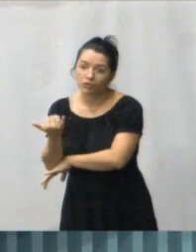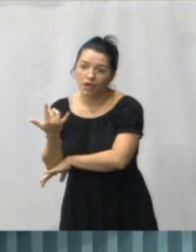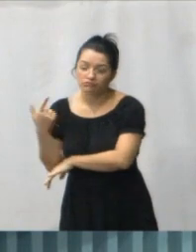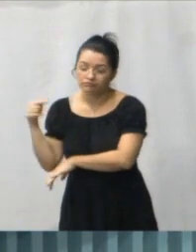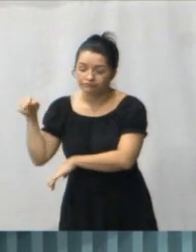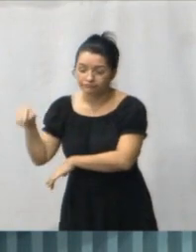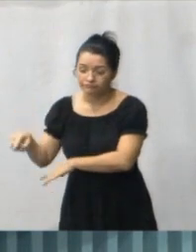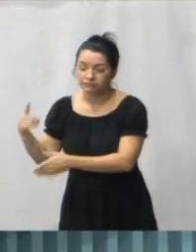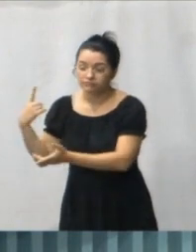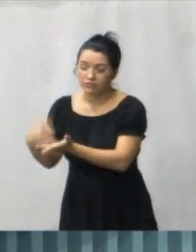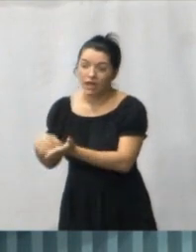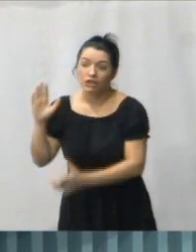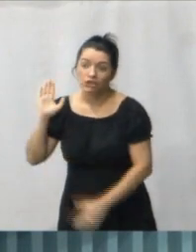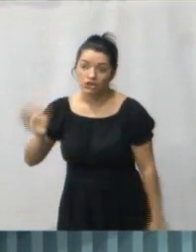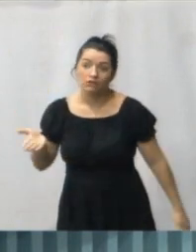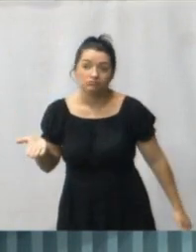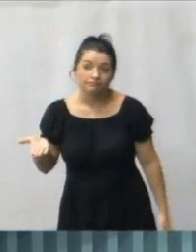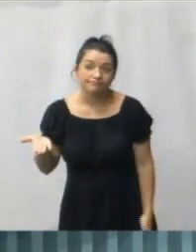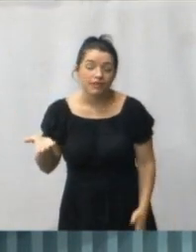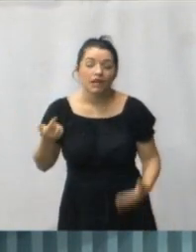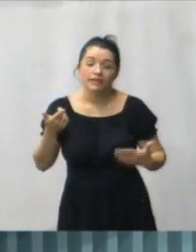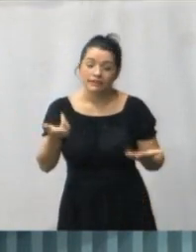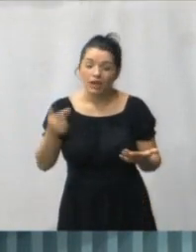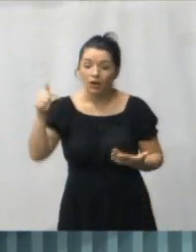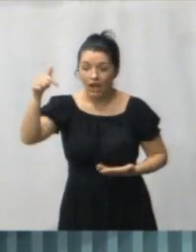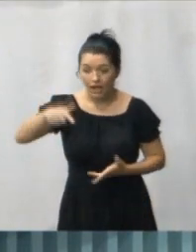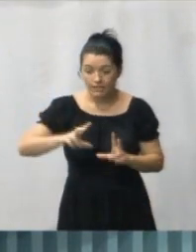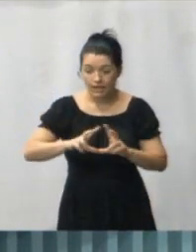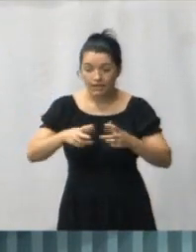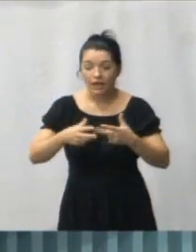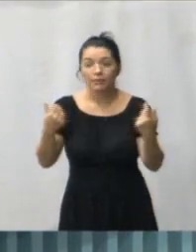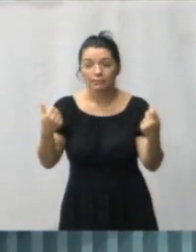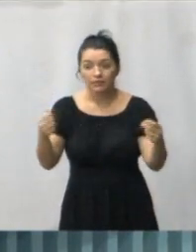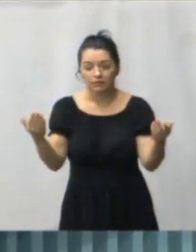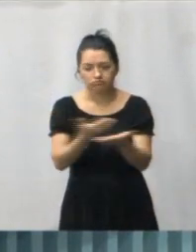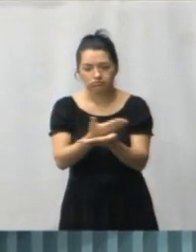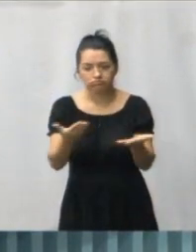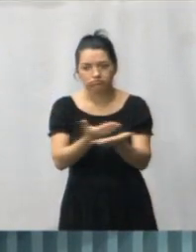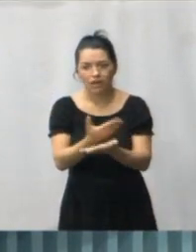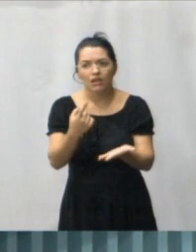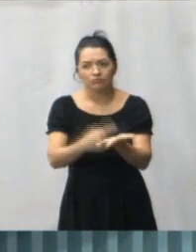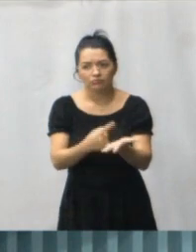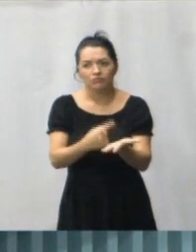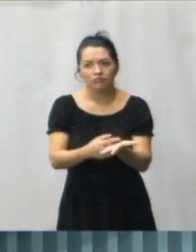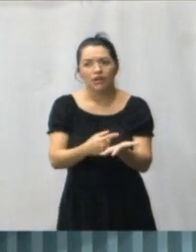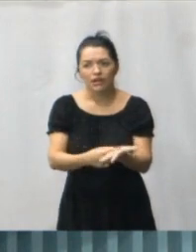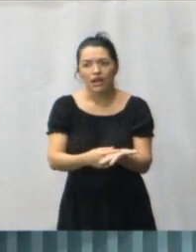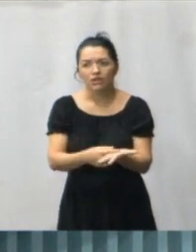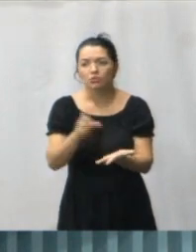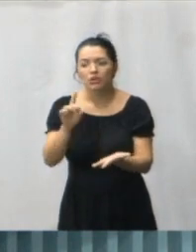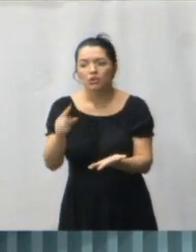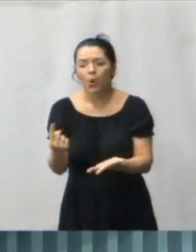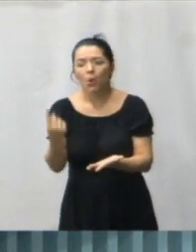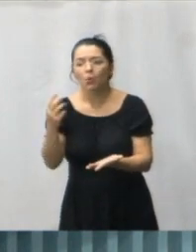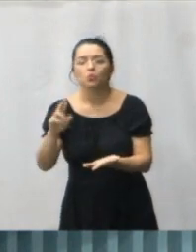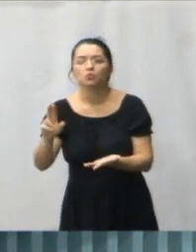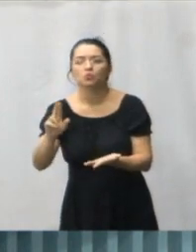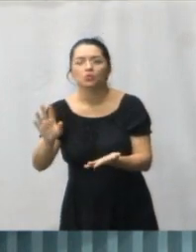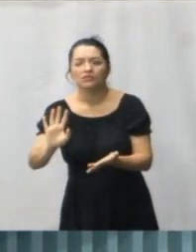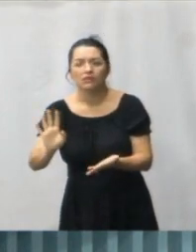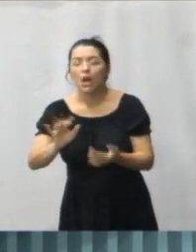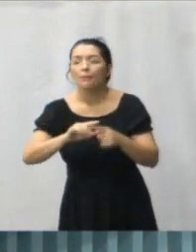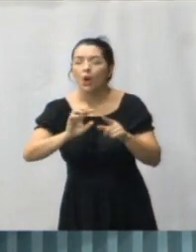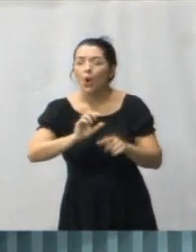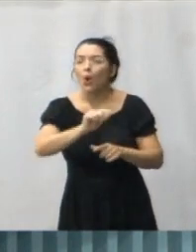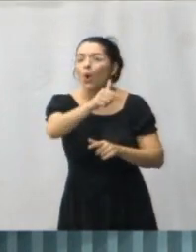essa casa tem que buscar esse alinhamento com o Poder Executivo, não só nesses fatos, mas como outros também, né? Fica